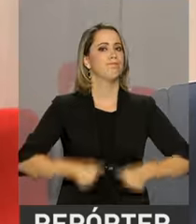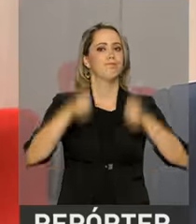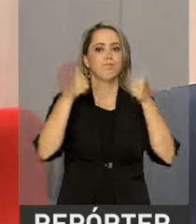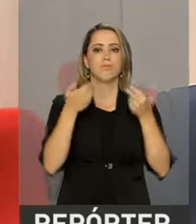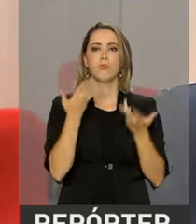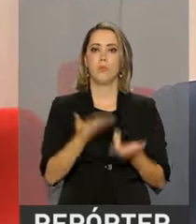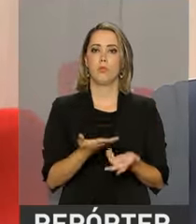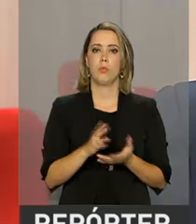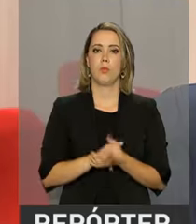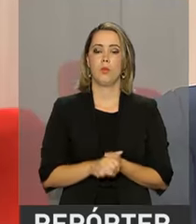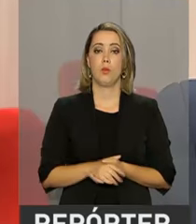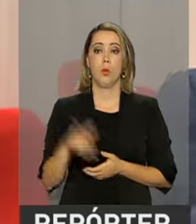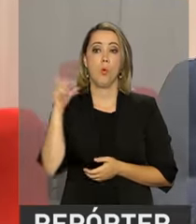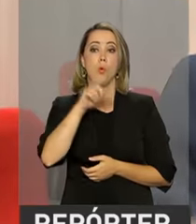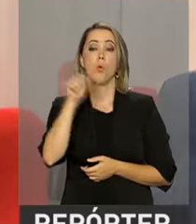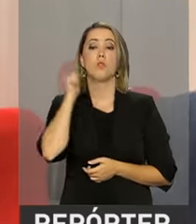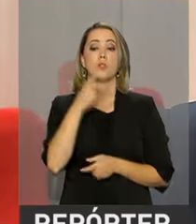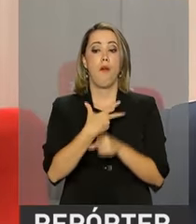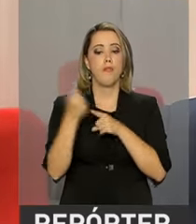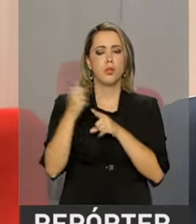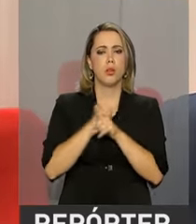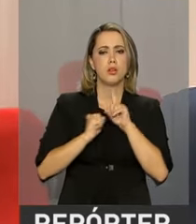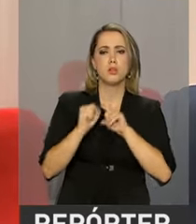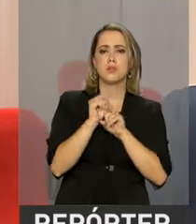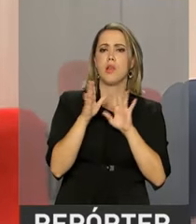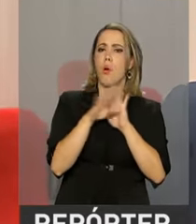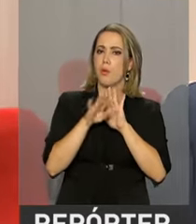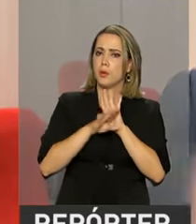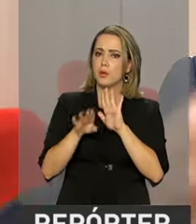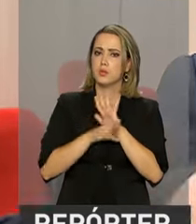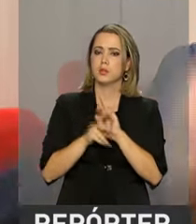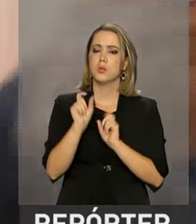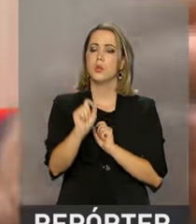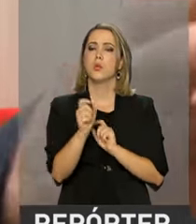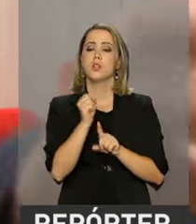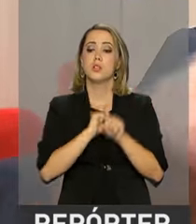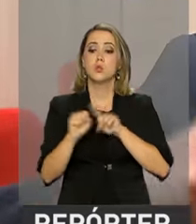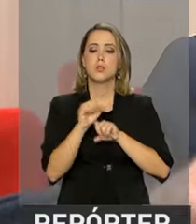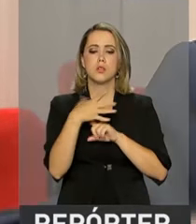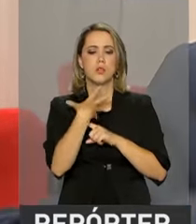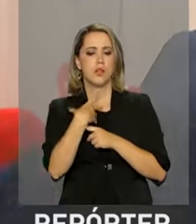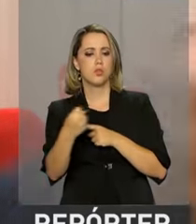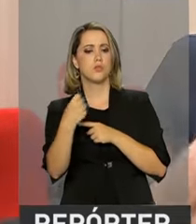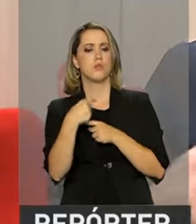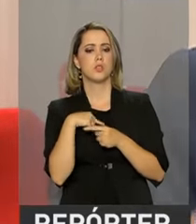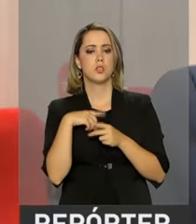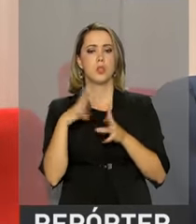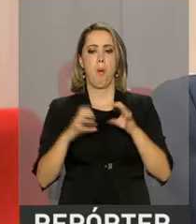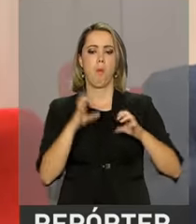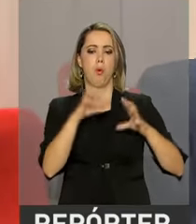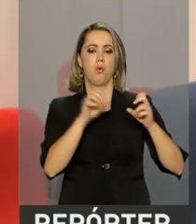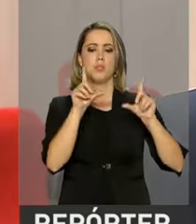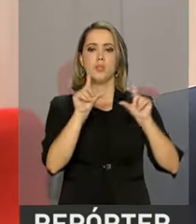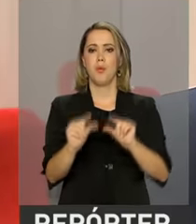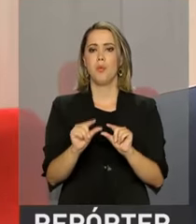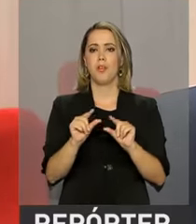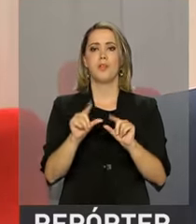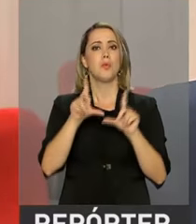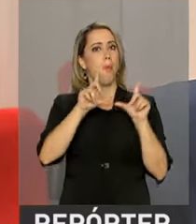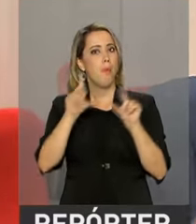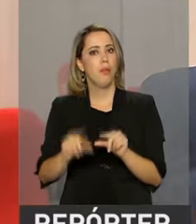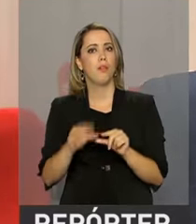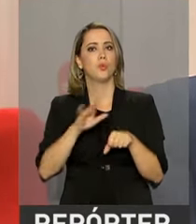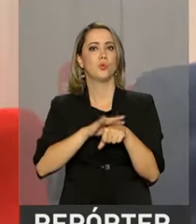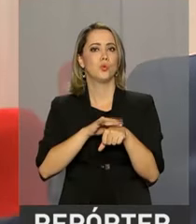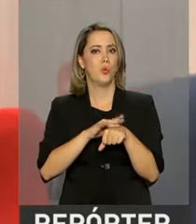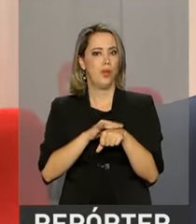o ganho social. Quer dizer, quando você faz um programa desse, o quanto a sociedade ganha, quer dizer, se você polui menos, você tem menos doença. O que